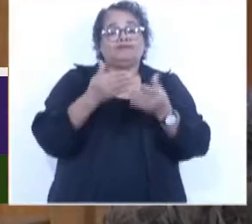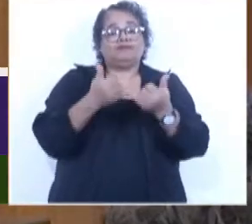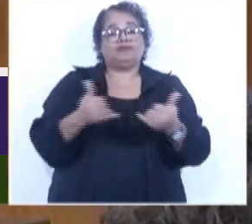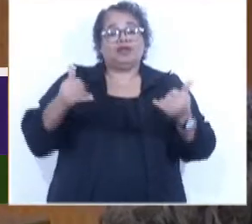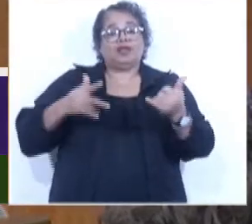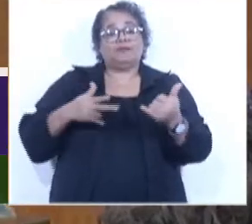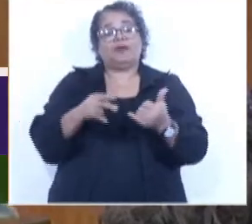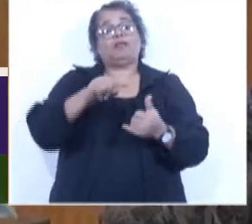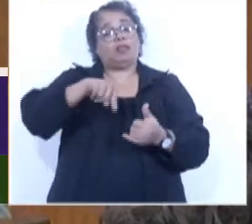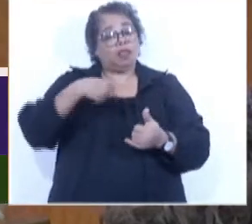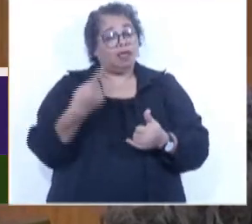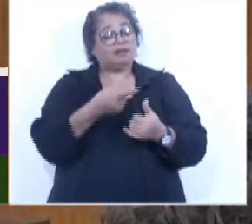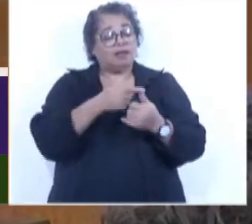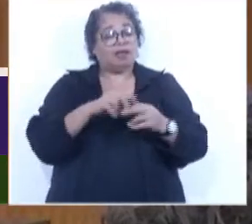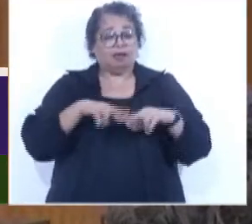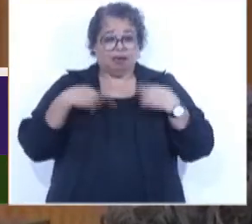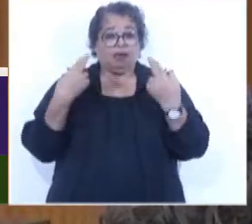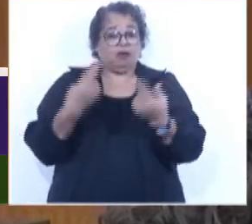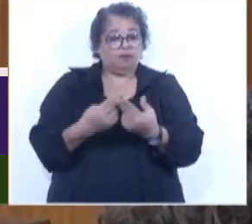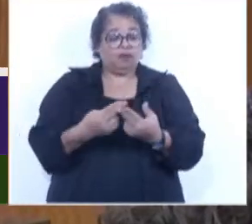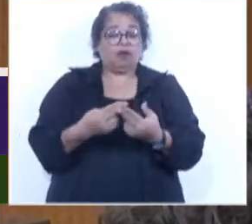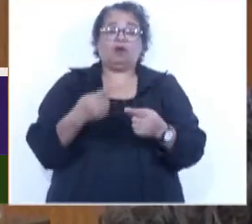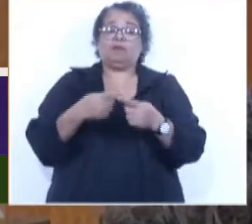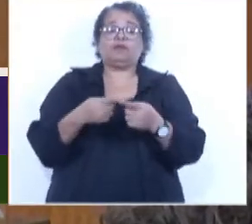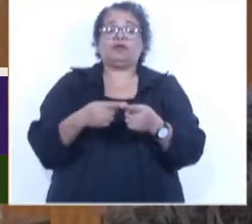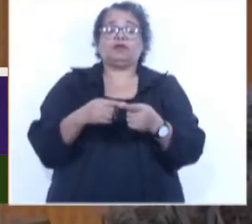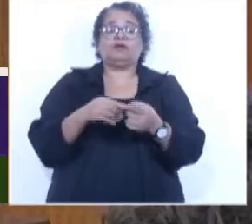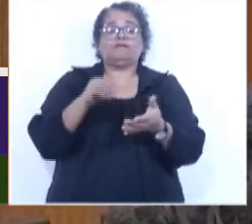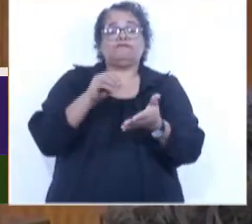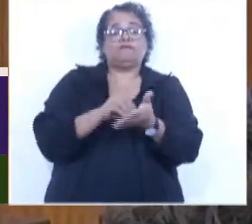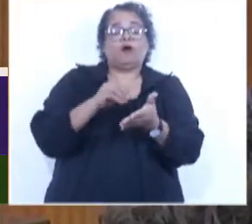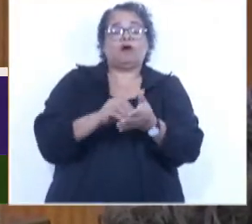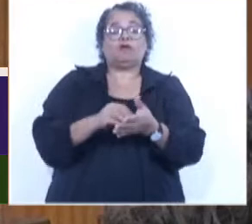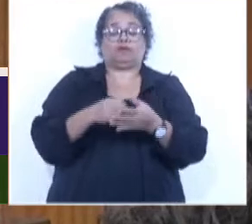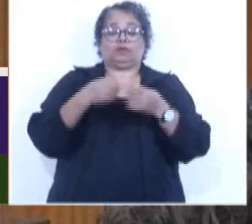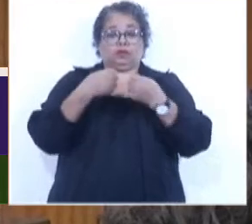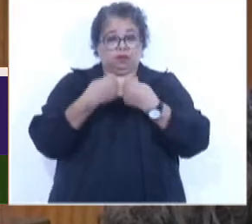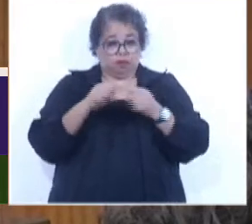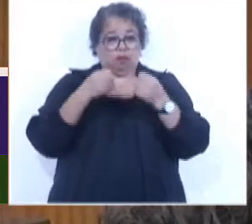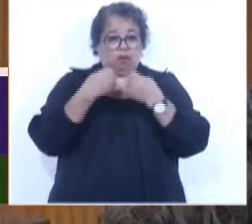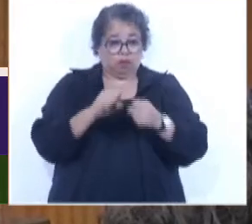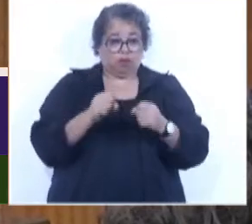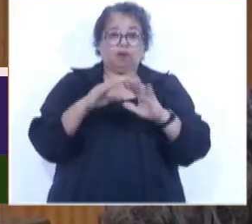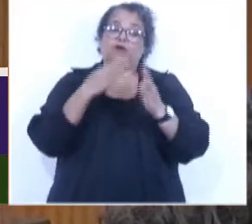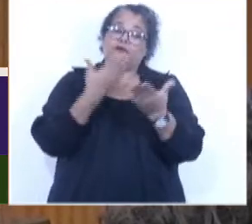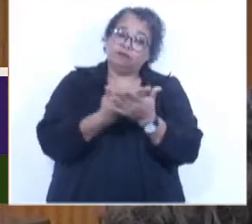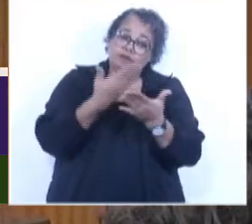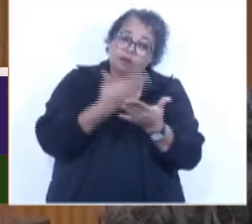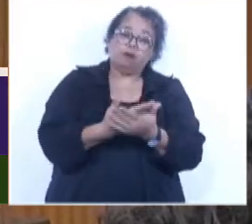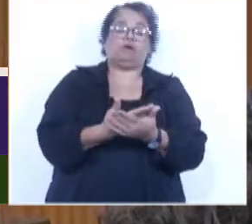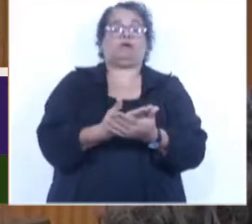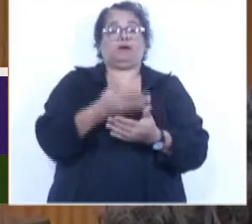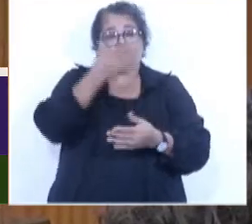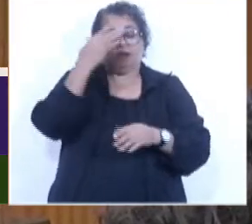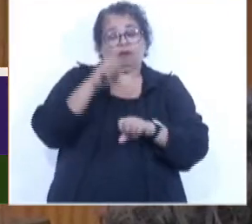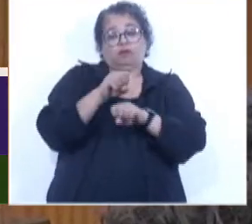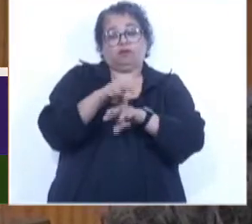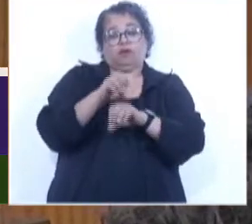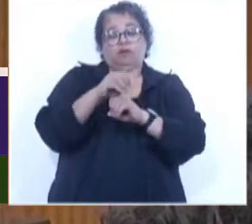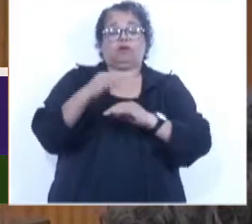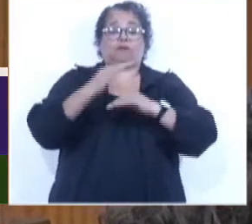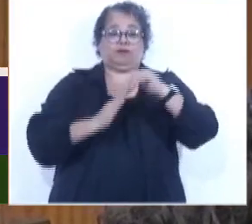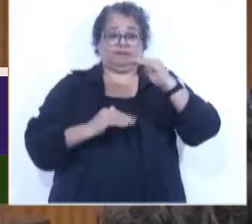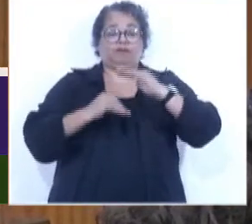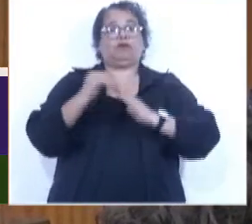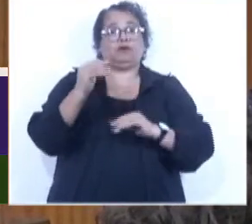Congresso dificuldade de transporte por parte das escolas profissionais da educação e especialmente de alunos